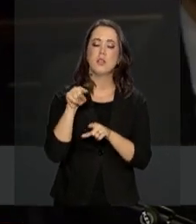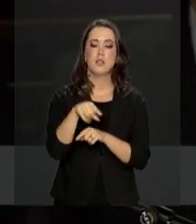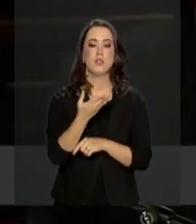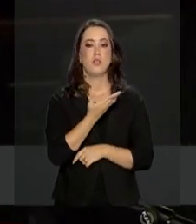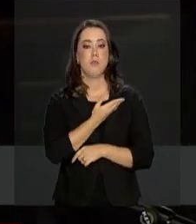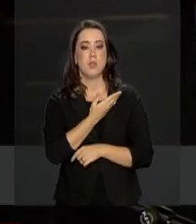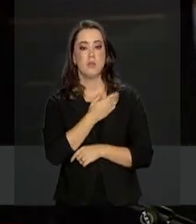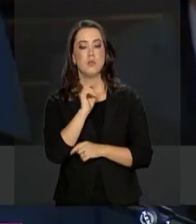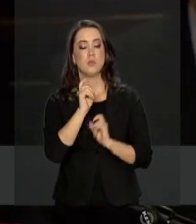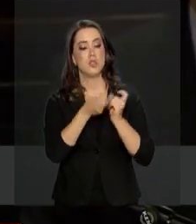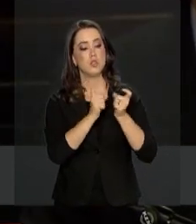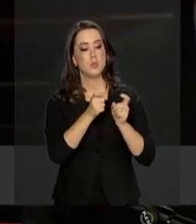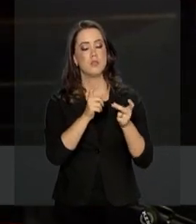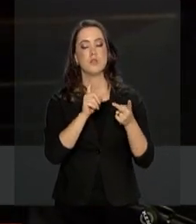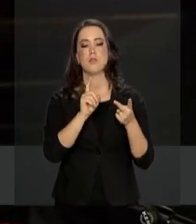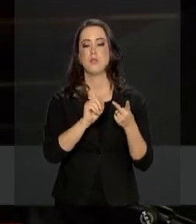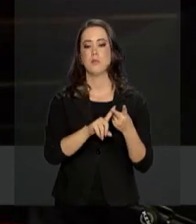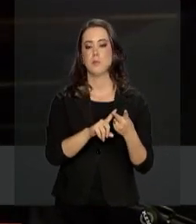administração